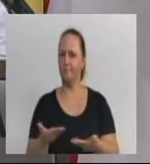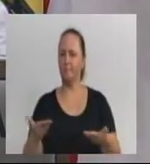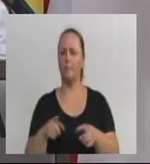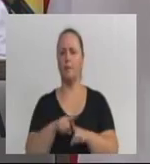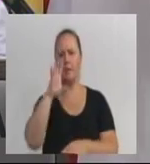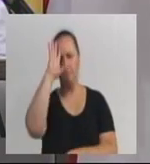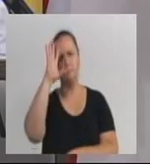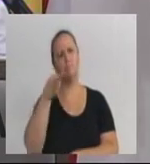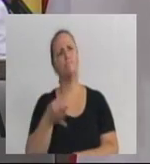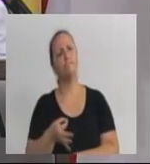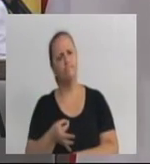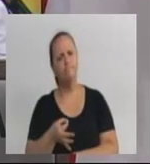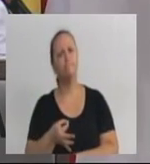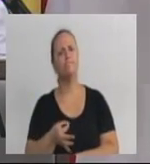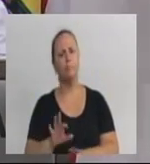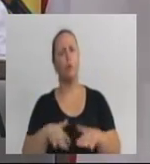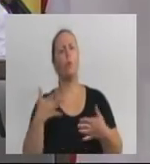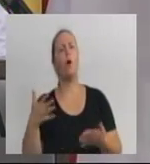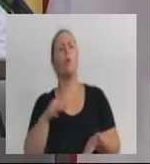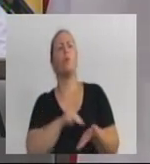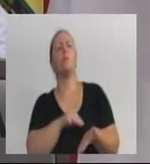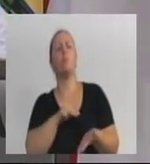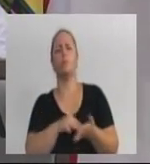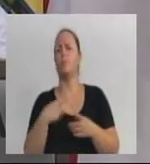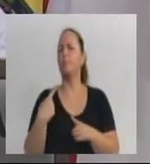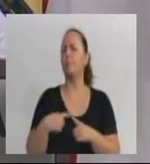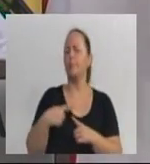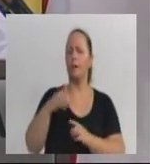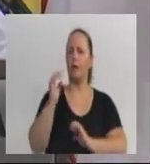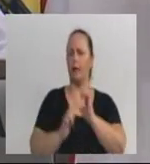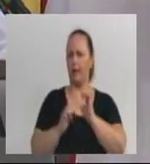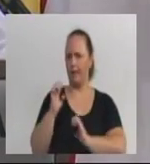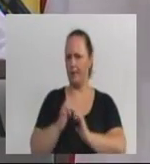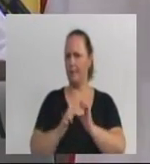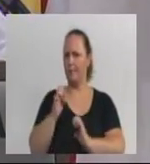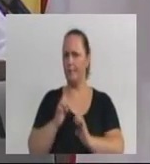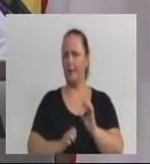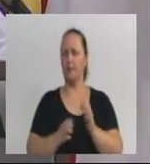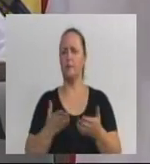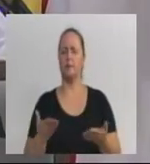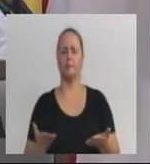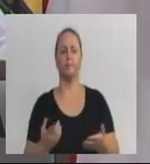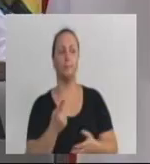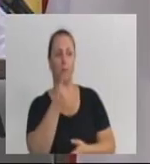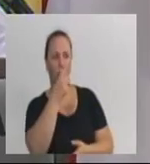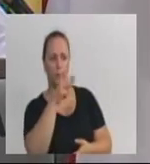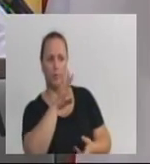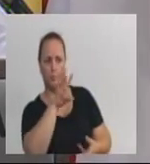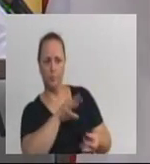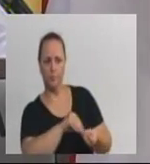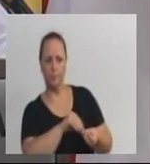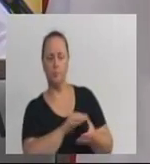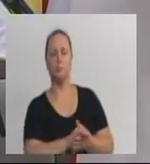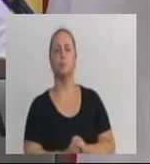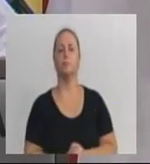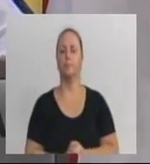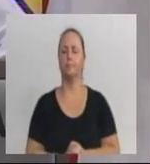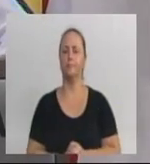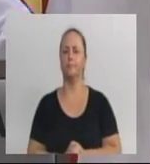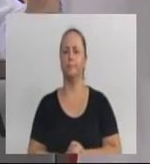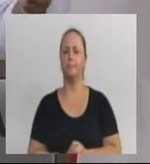compreenderam o motivo e o porquê que essa empresa está atuando. Mais um minuto para a sua conclusão, vereador Beto. Nós estamos quase chegando,